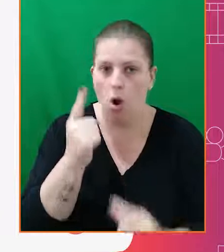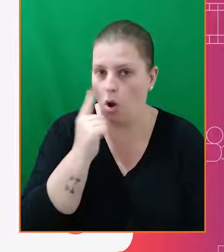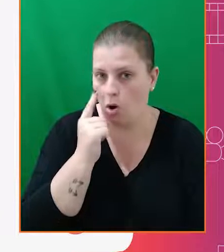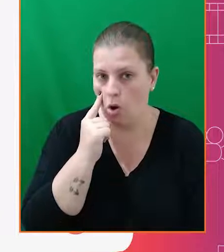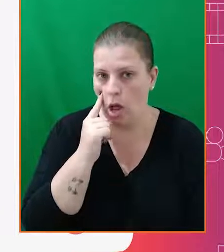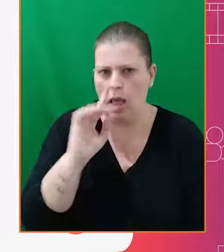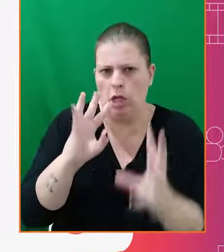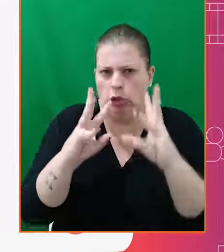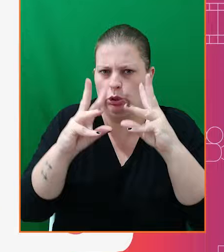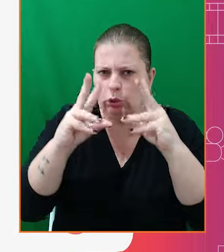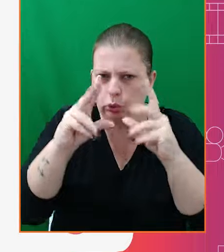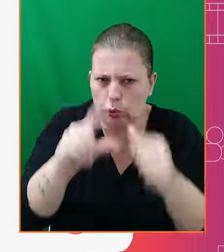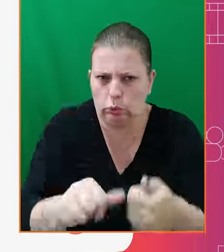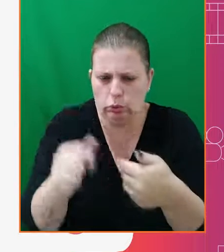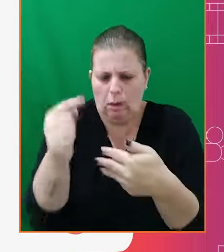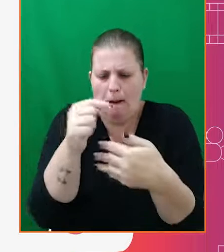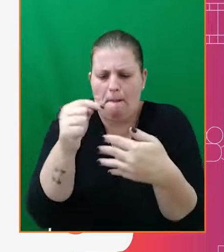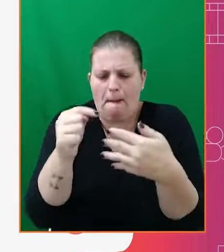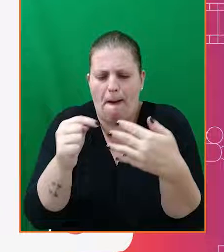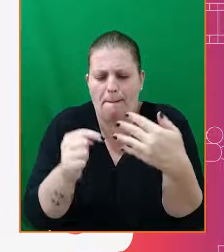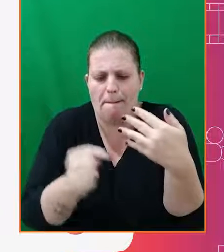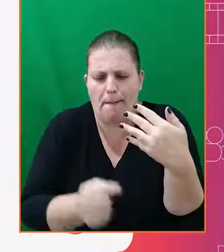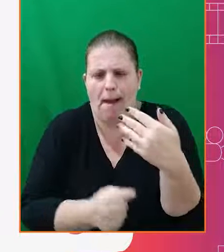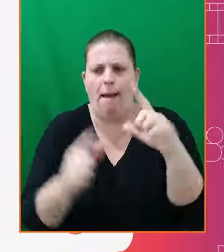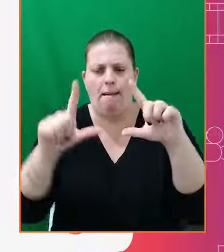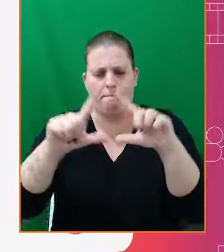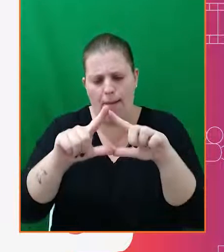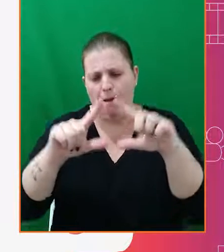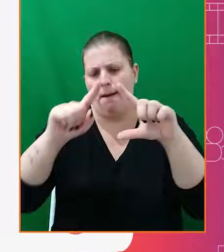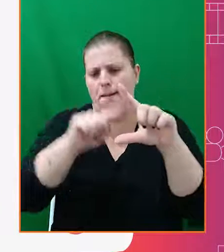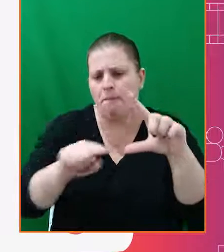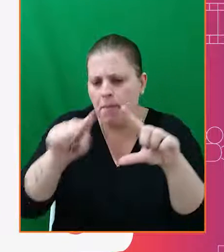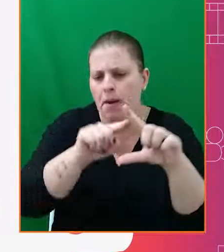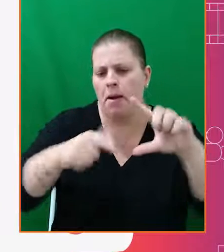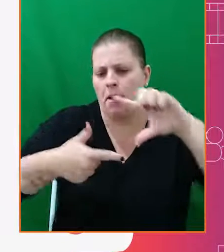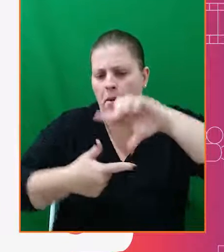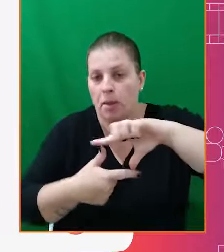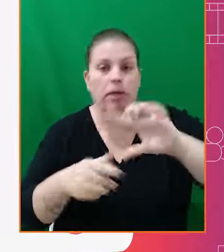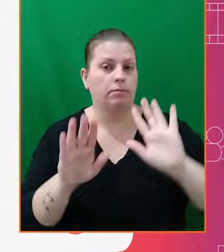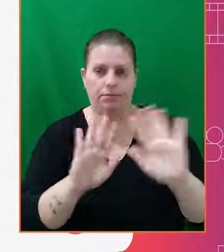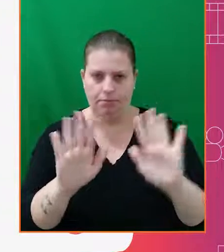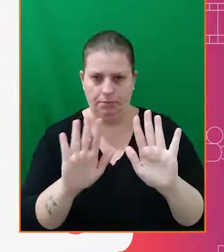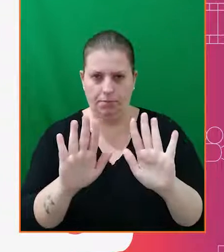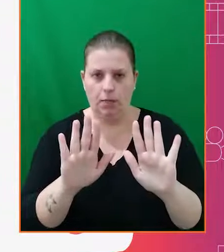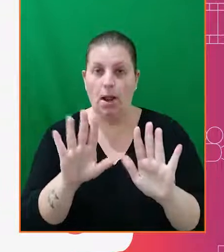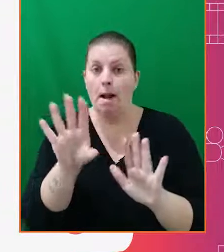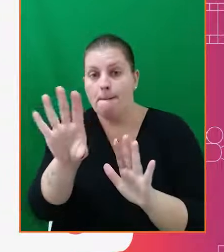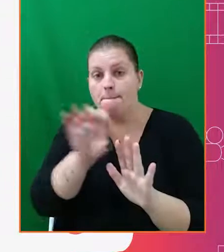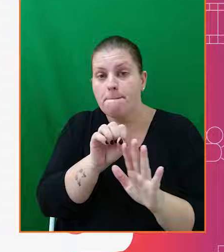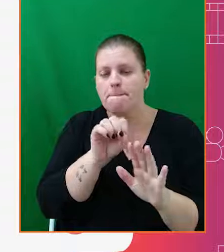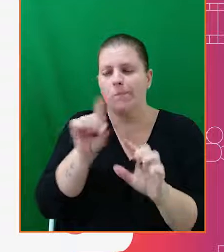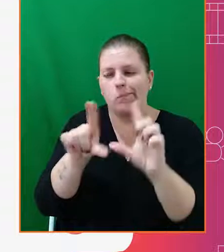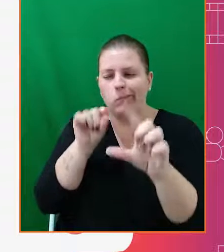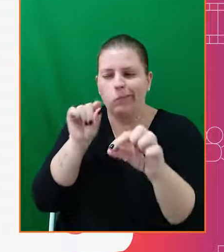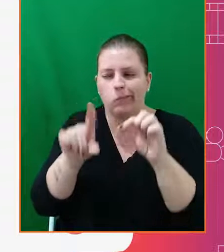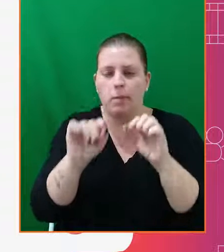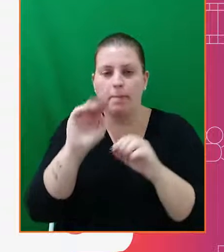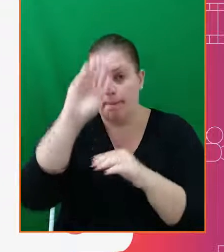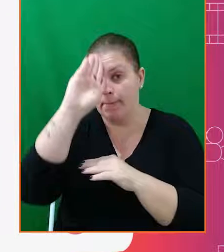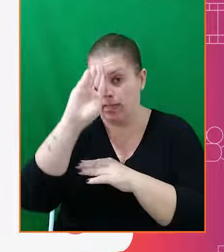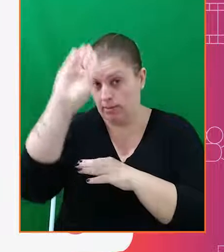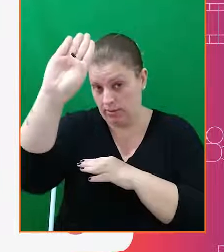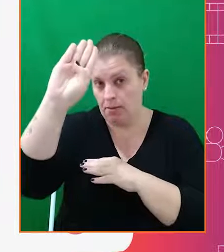é encaixar todos os elementos dentro das formas geométricas, mas é encaixar os